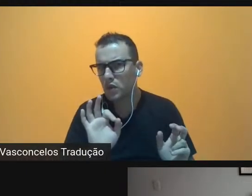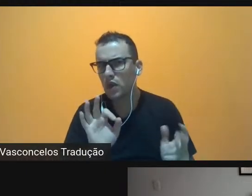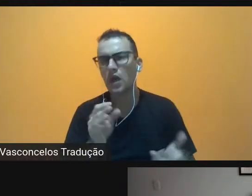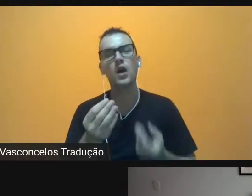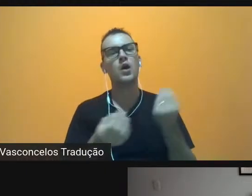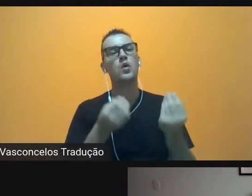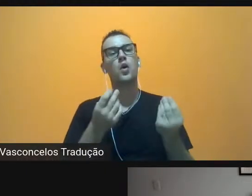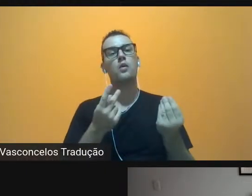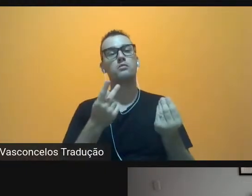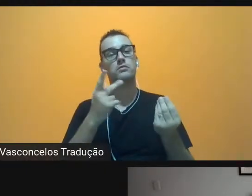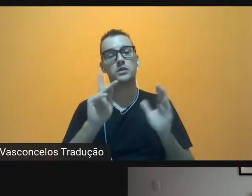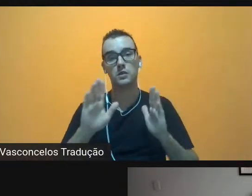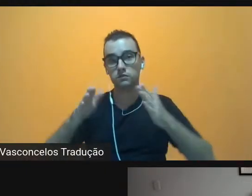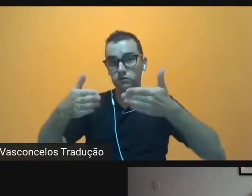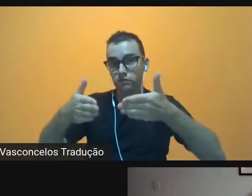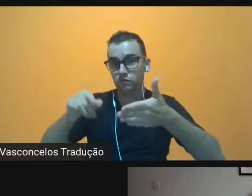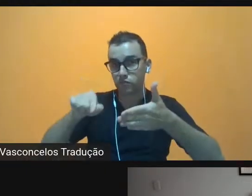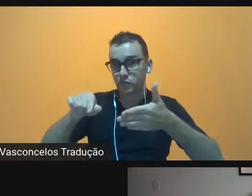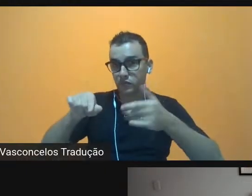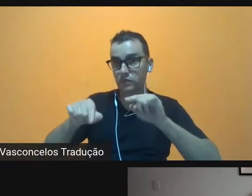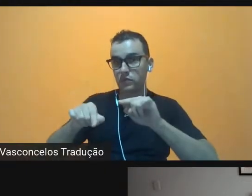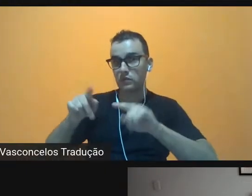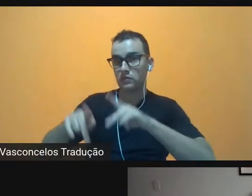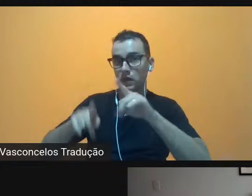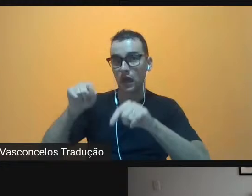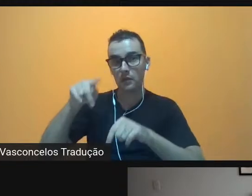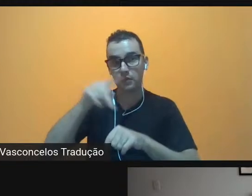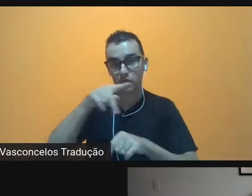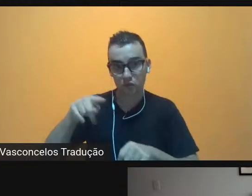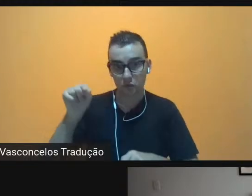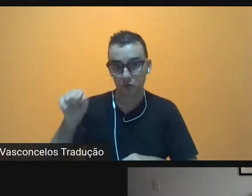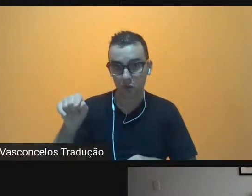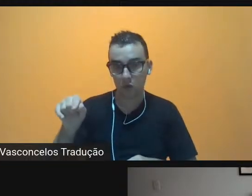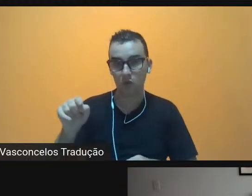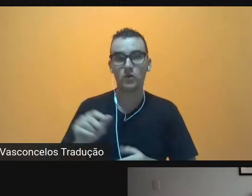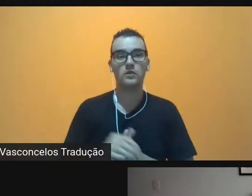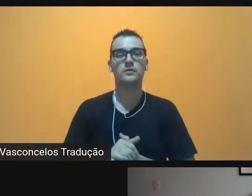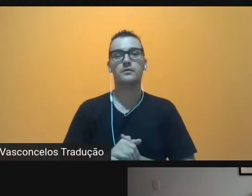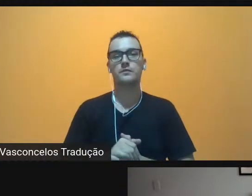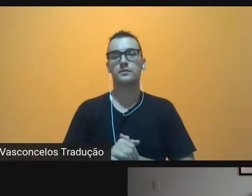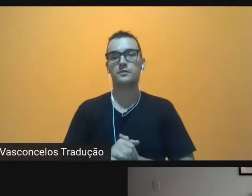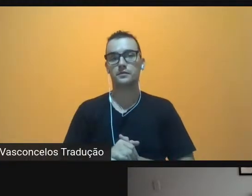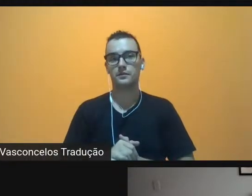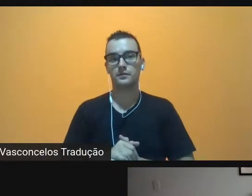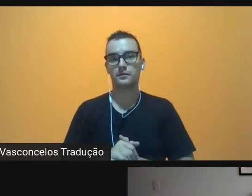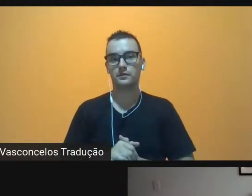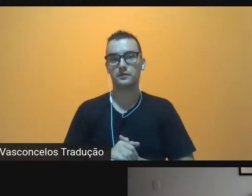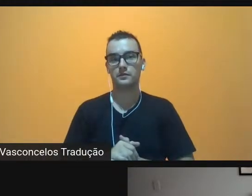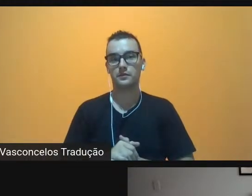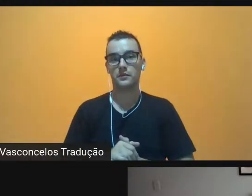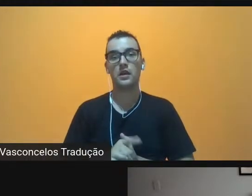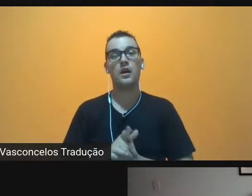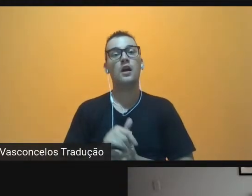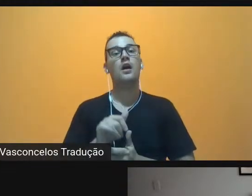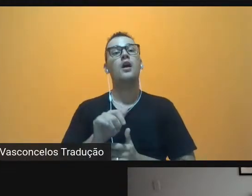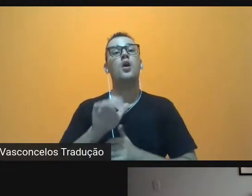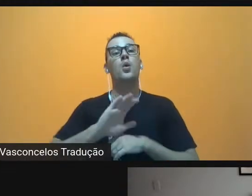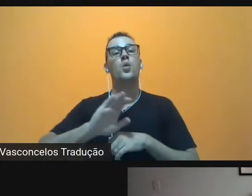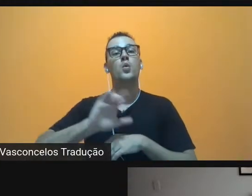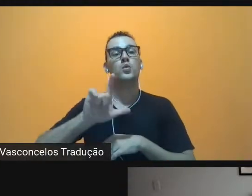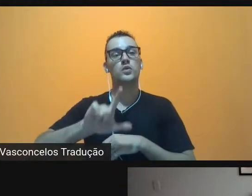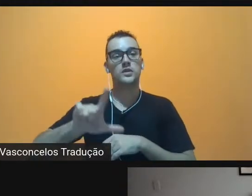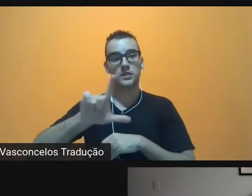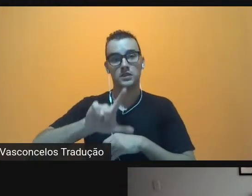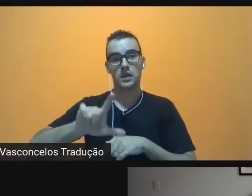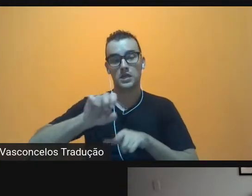seu público, na verdade, que eram professores, né, do curso de licenciatura de geografia, que foi